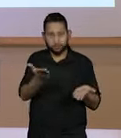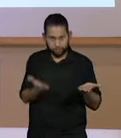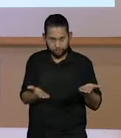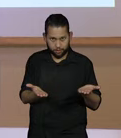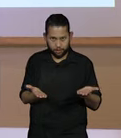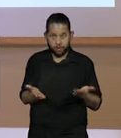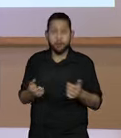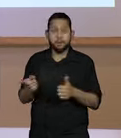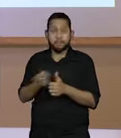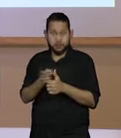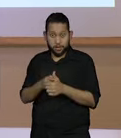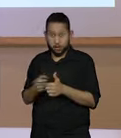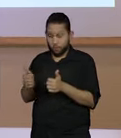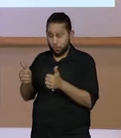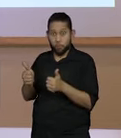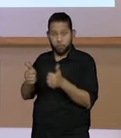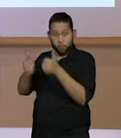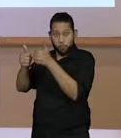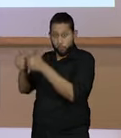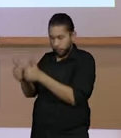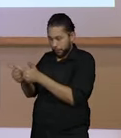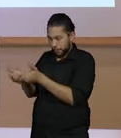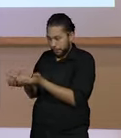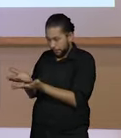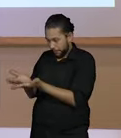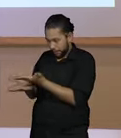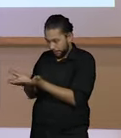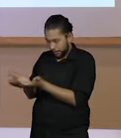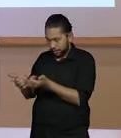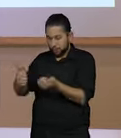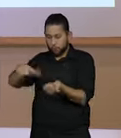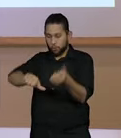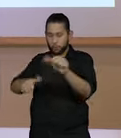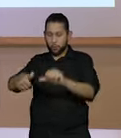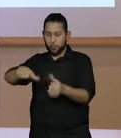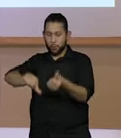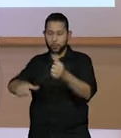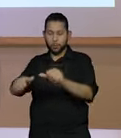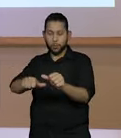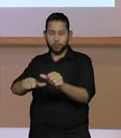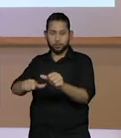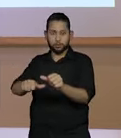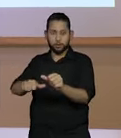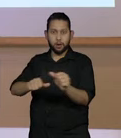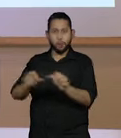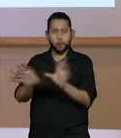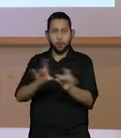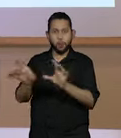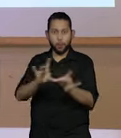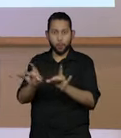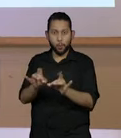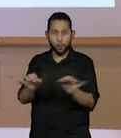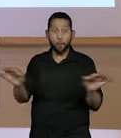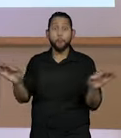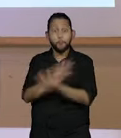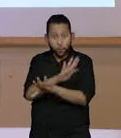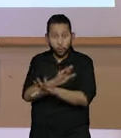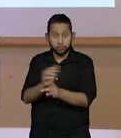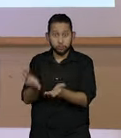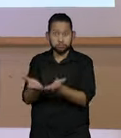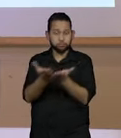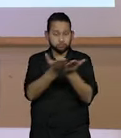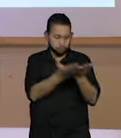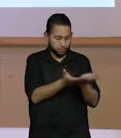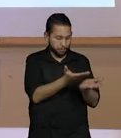vamos aplicar essa parte de representação usando a lei de Lavoisier? Então, a gente vai